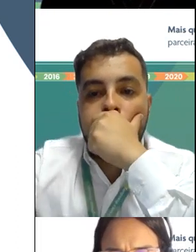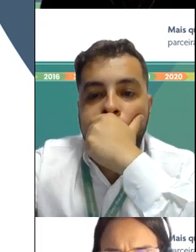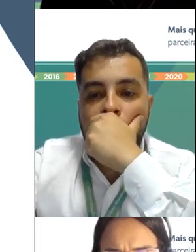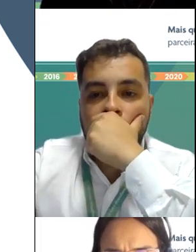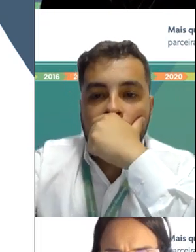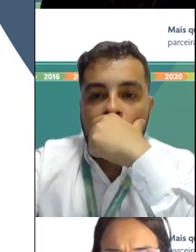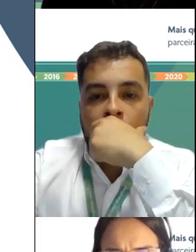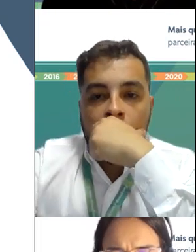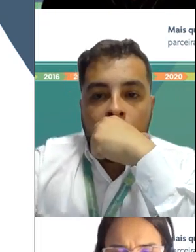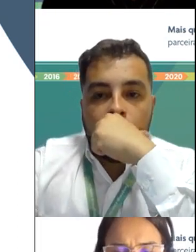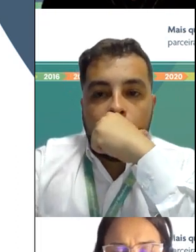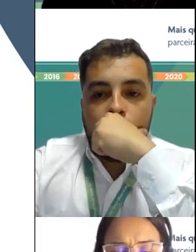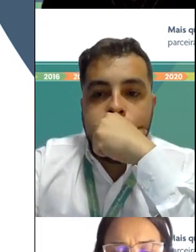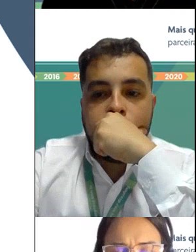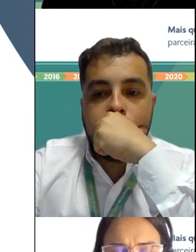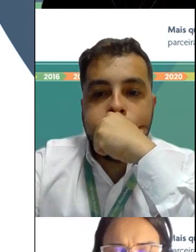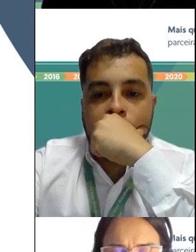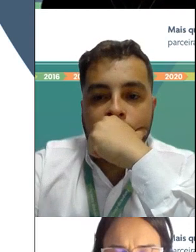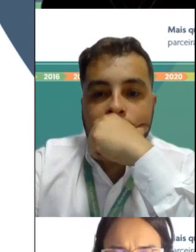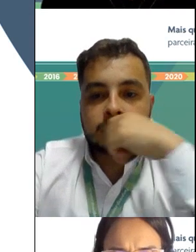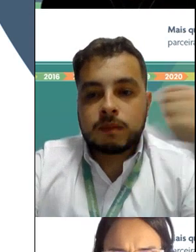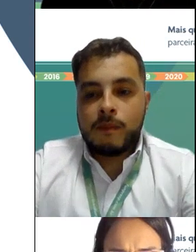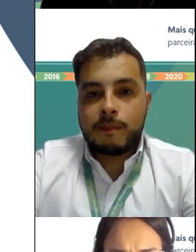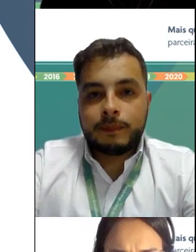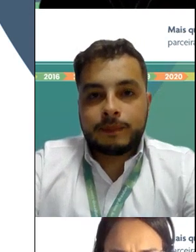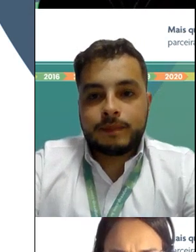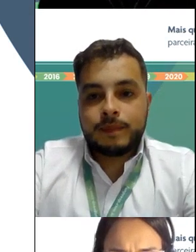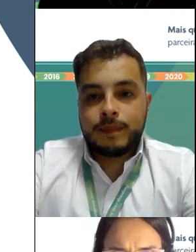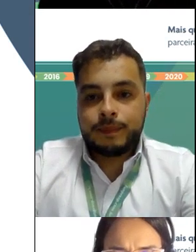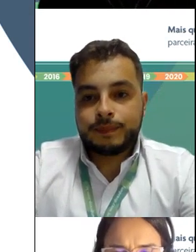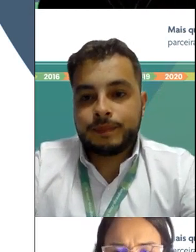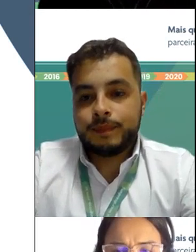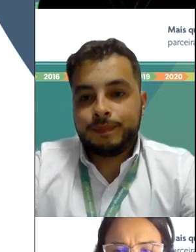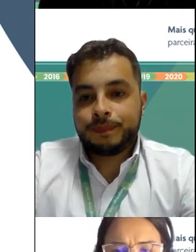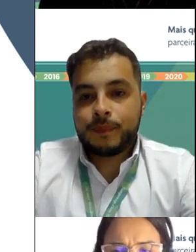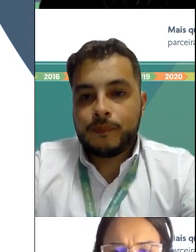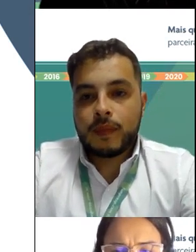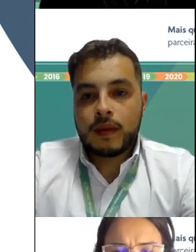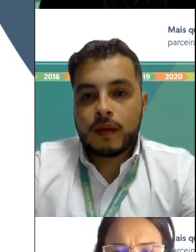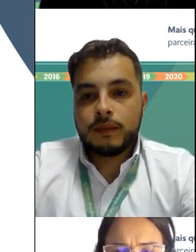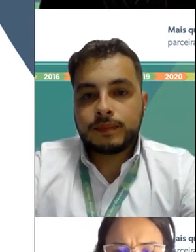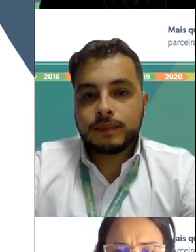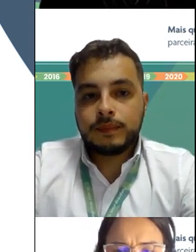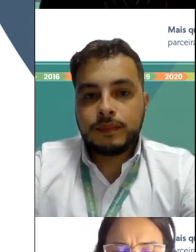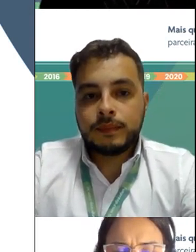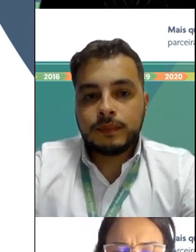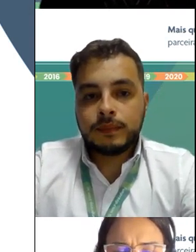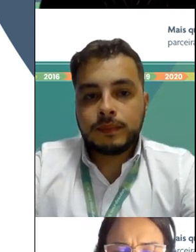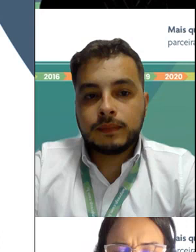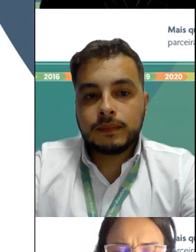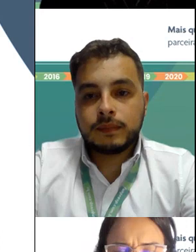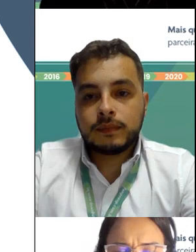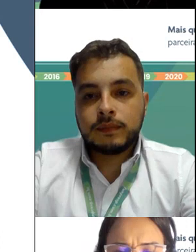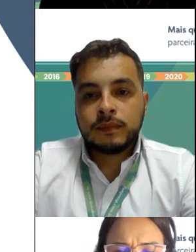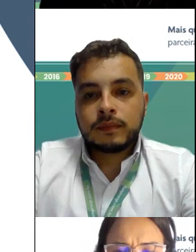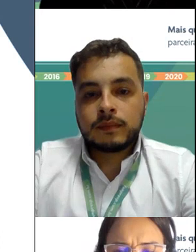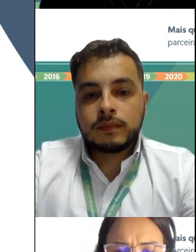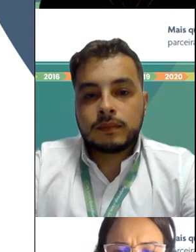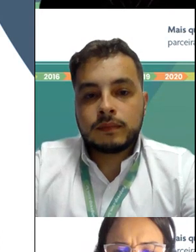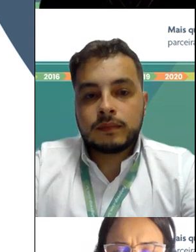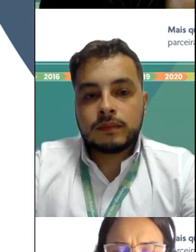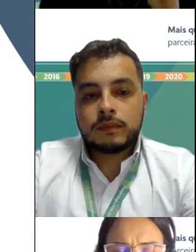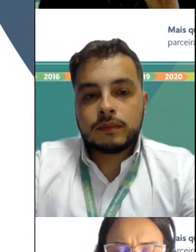tá? Então, aqui a gente trouxe um exemplo para facilitar o cálculo. Vamos supor que você tem uma remuneração de 12.507 e